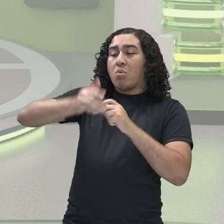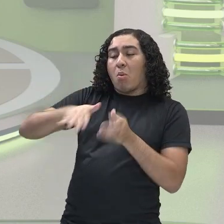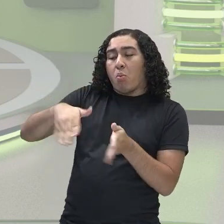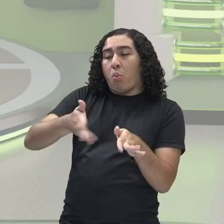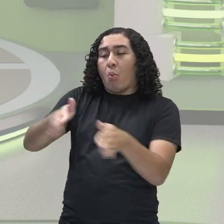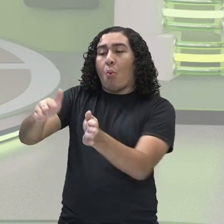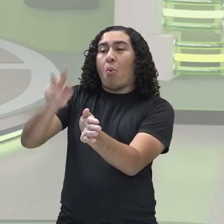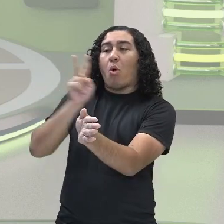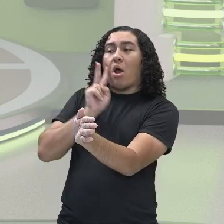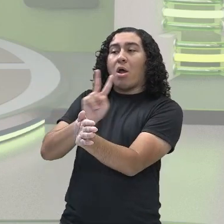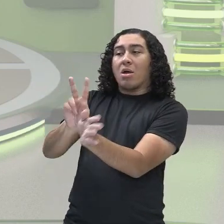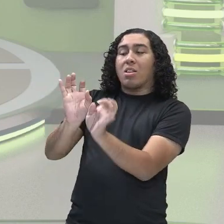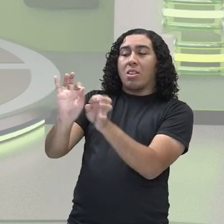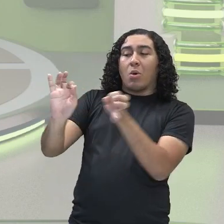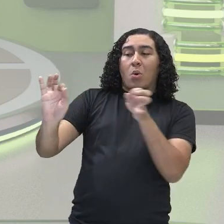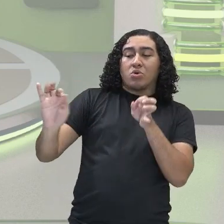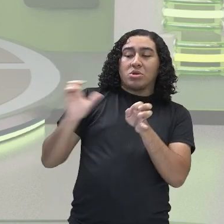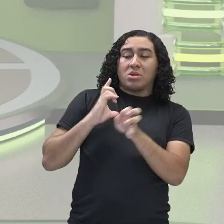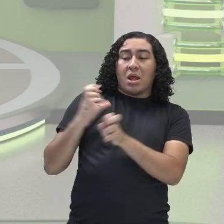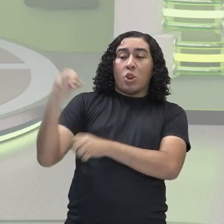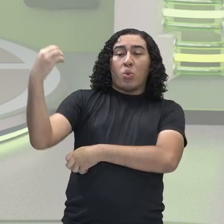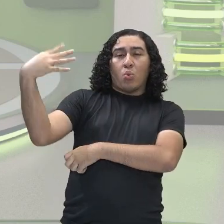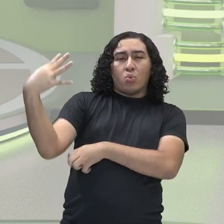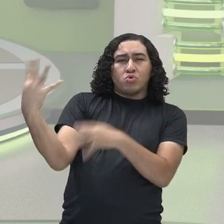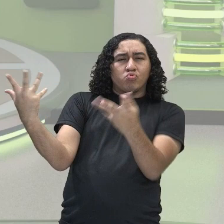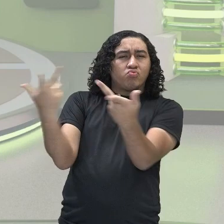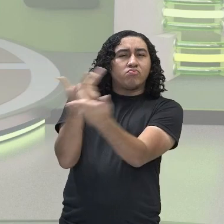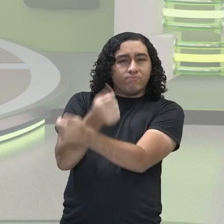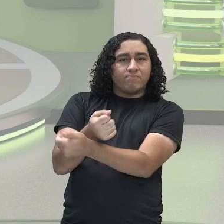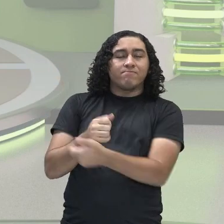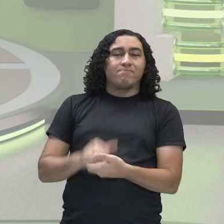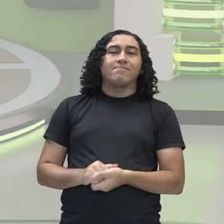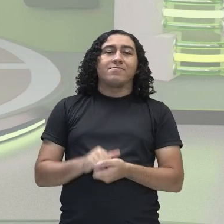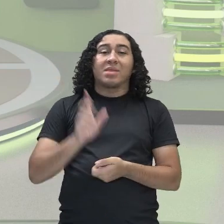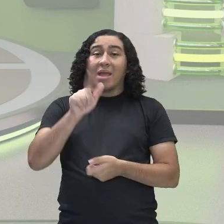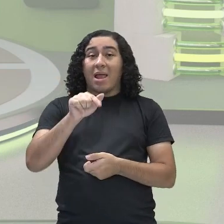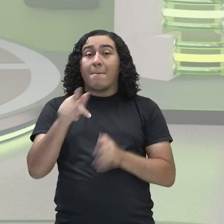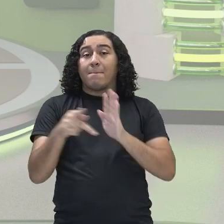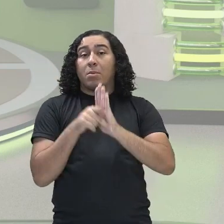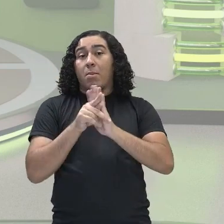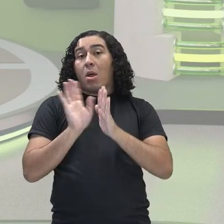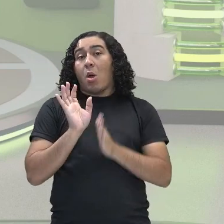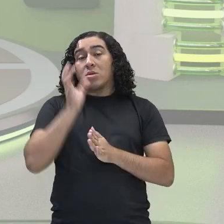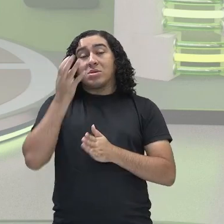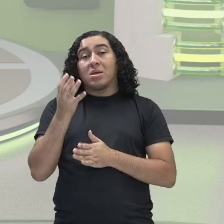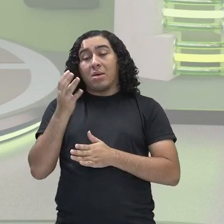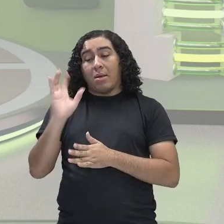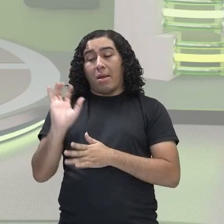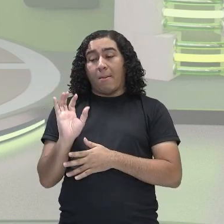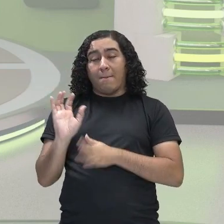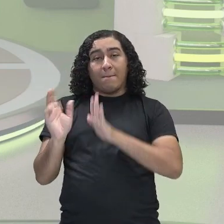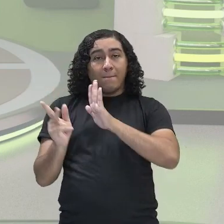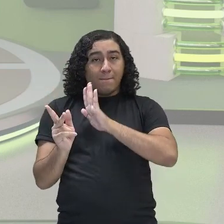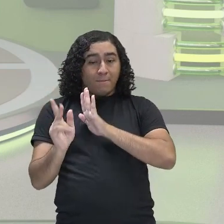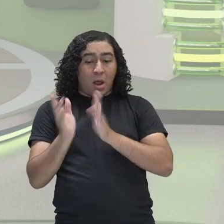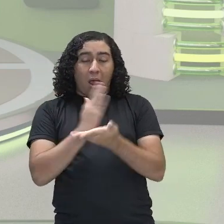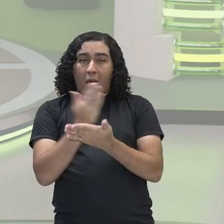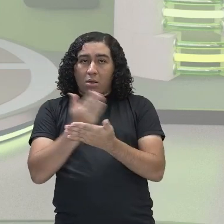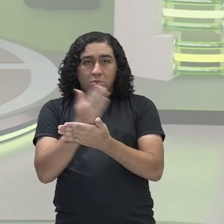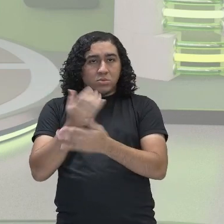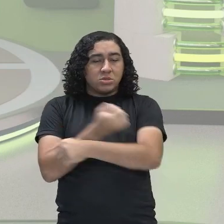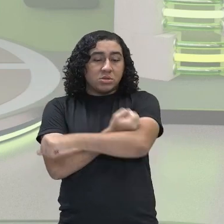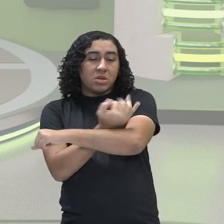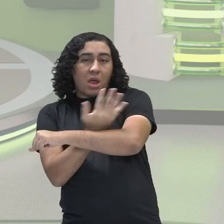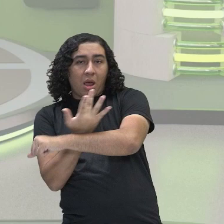você vê, né, aquele ser brilhando ali na água. Então nada mais é do que um fenômeno causado por algumas algas, né, que elas